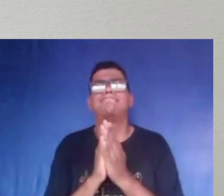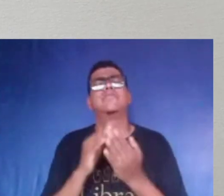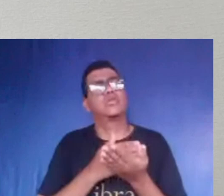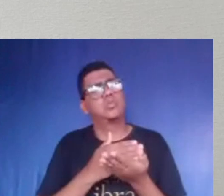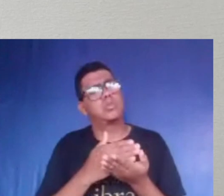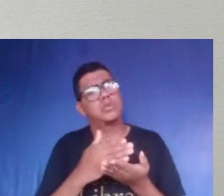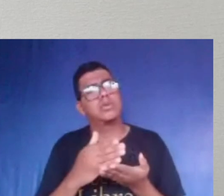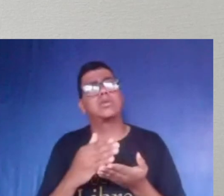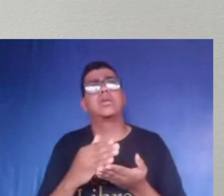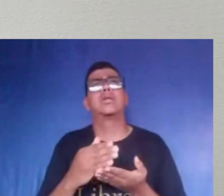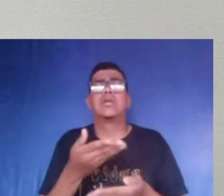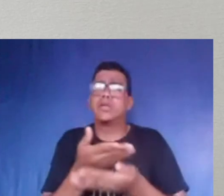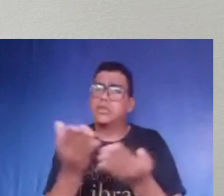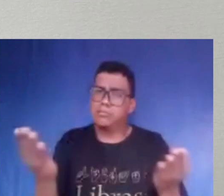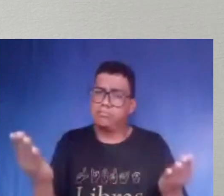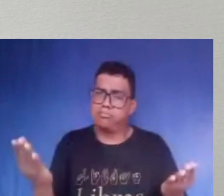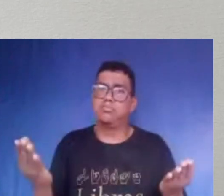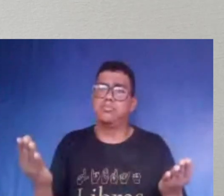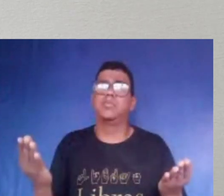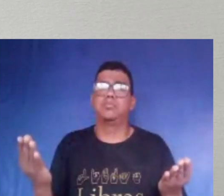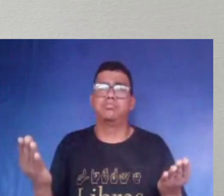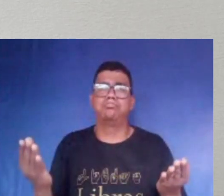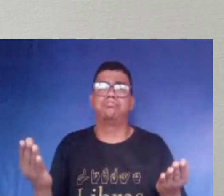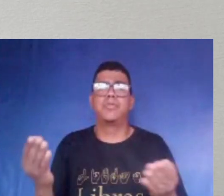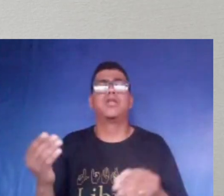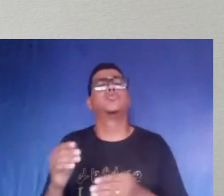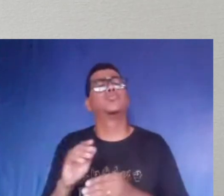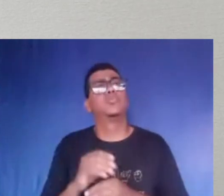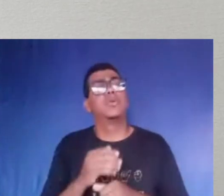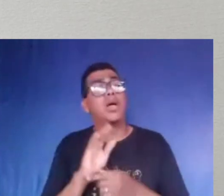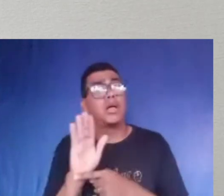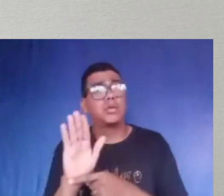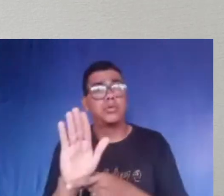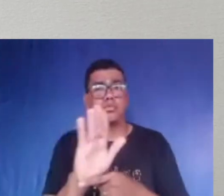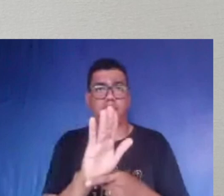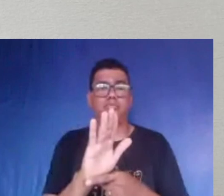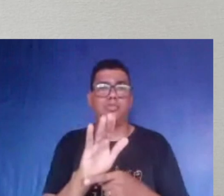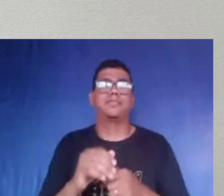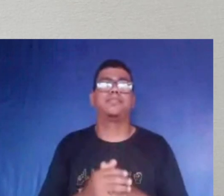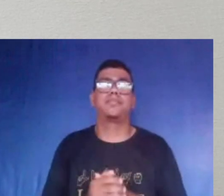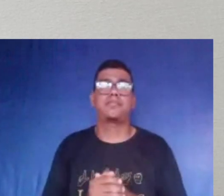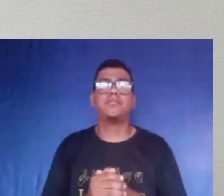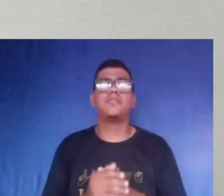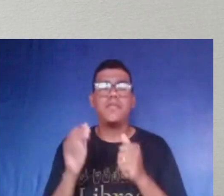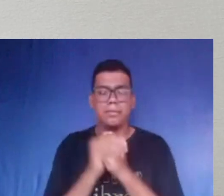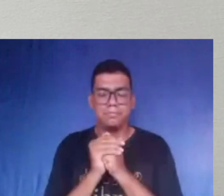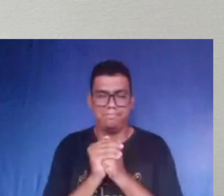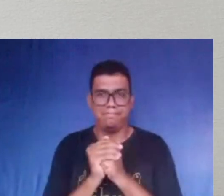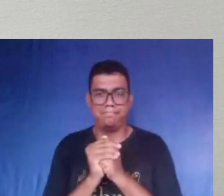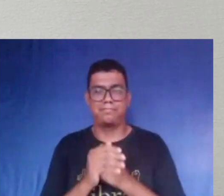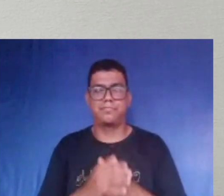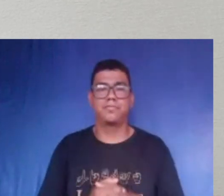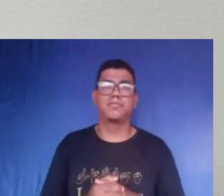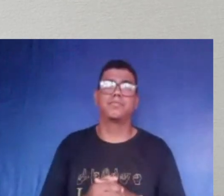inicial é para que os amados colaborem, né, com essa campanha brasileira para enfrentamento ao coronavírus. Amém? Dito